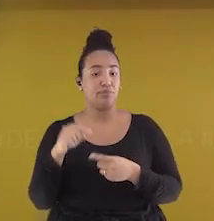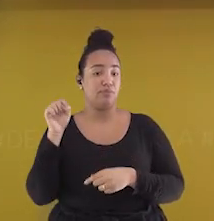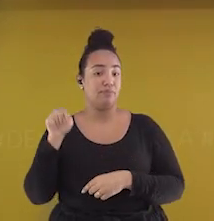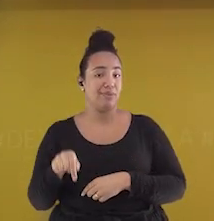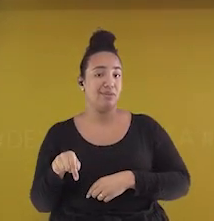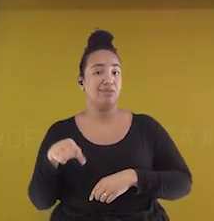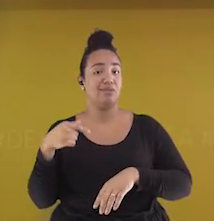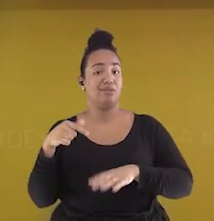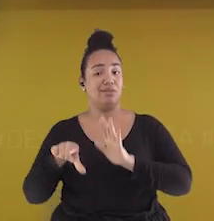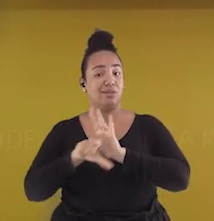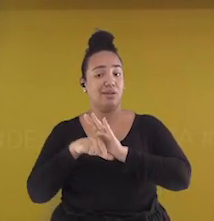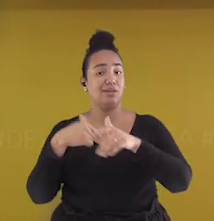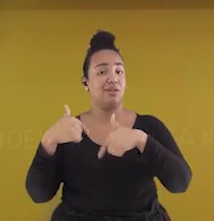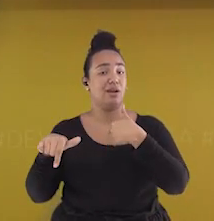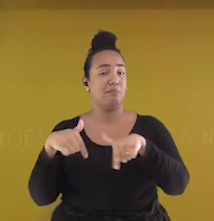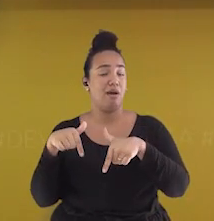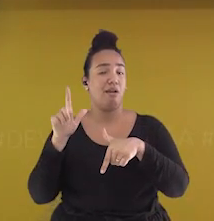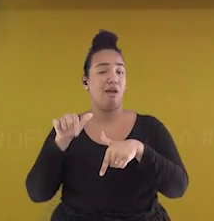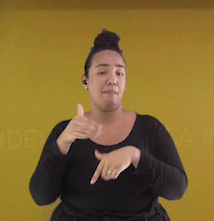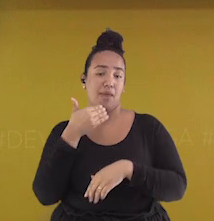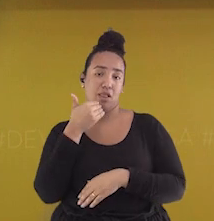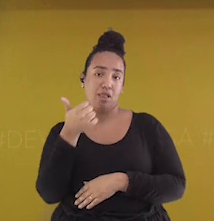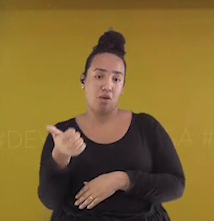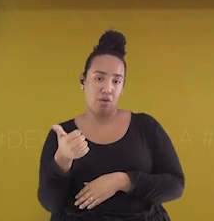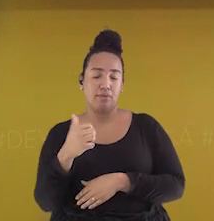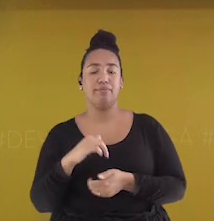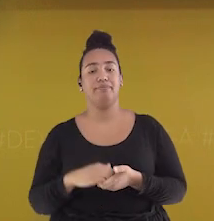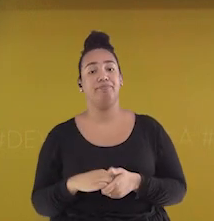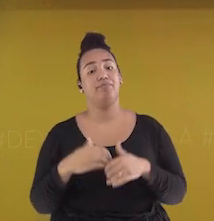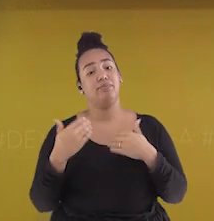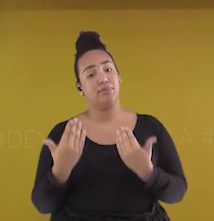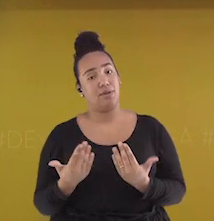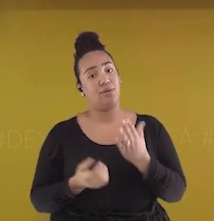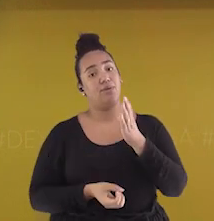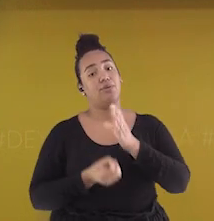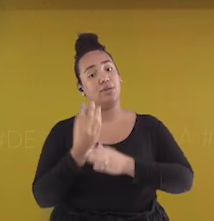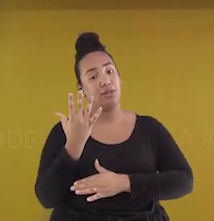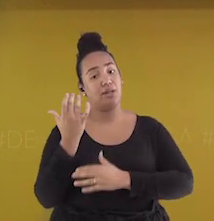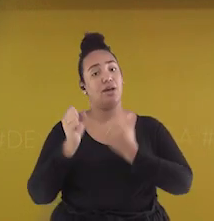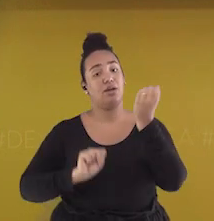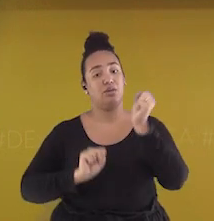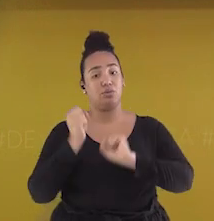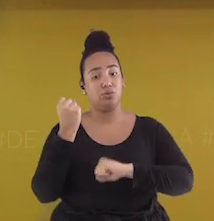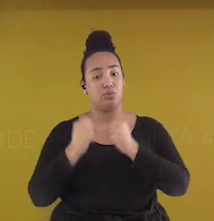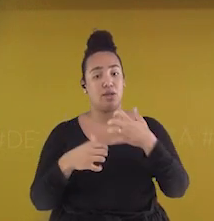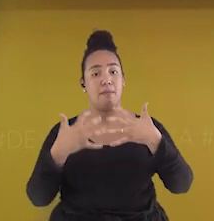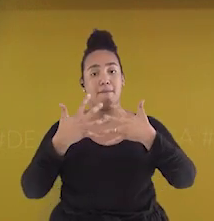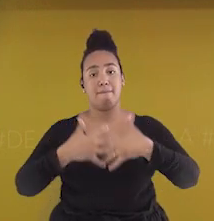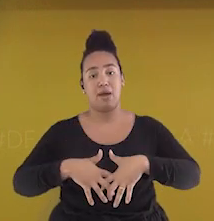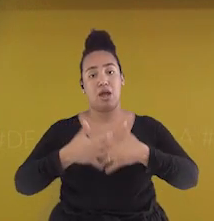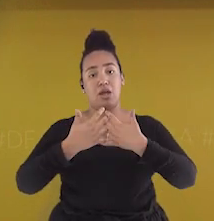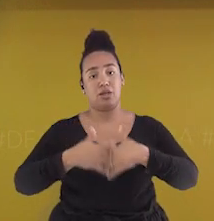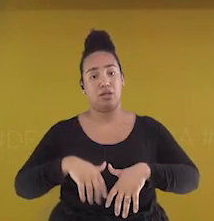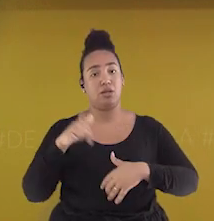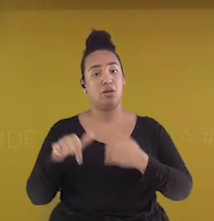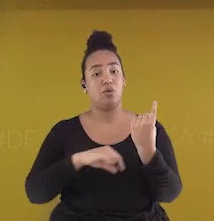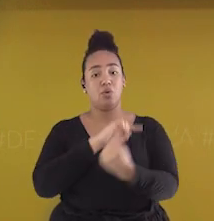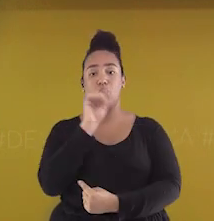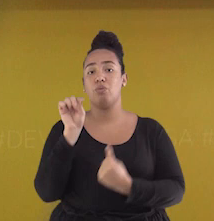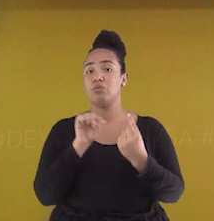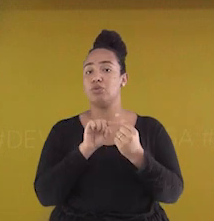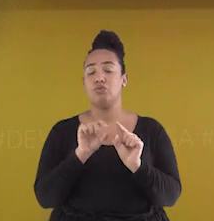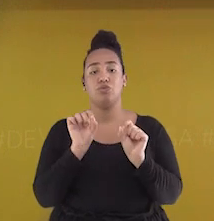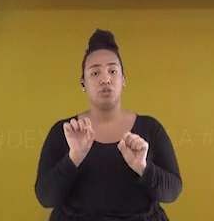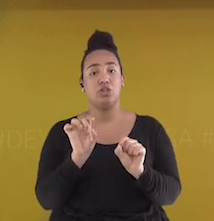legislação trabalhista mais flexível. É daí que surgem as indústrias maquiladoras, cujo objetivo